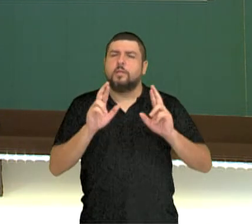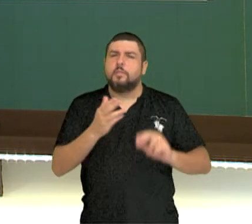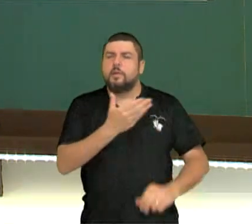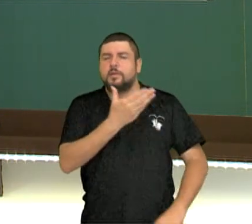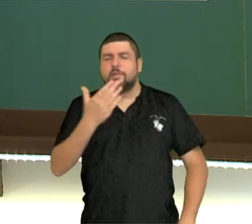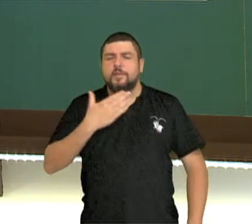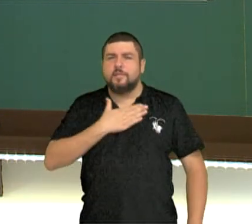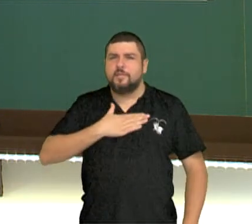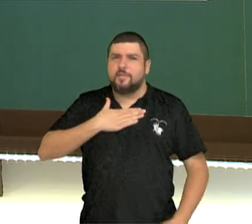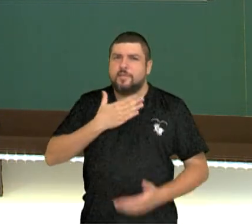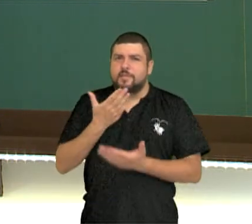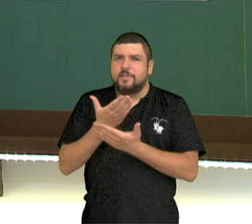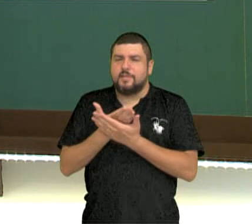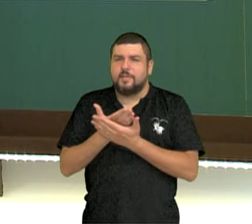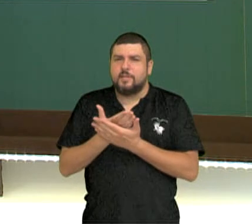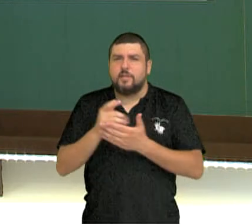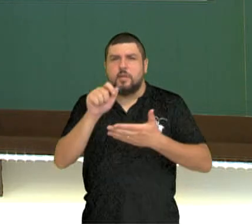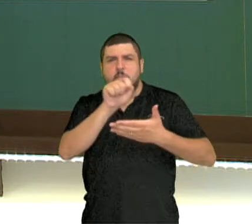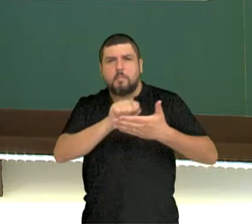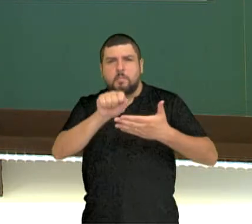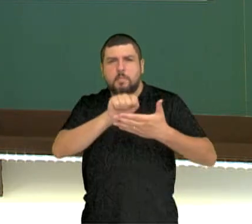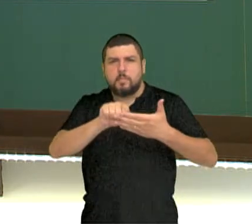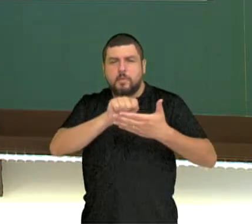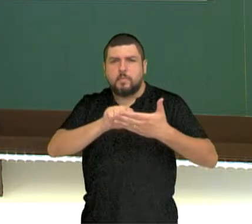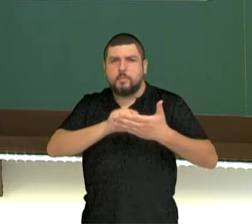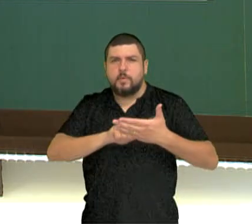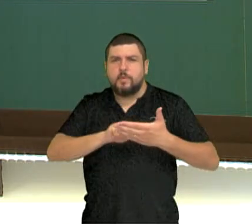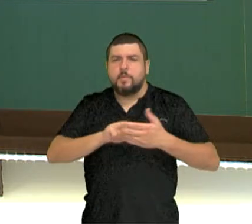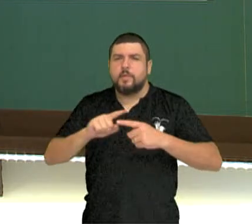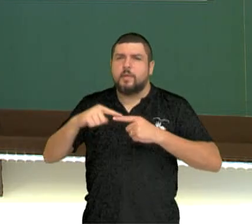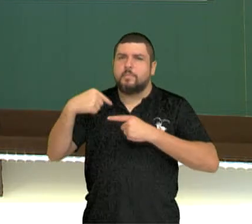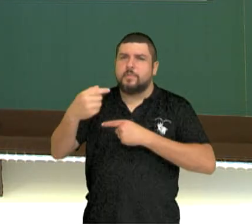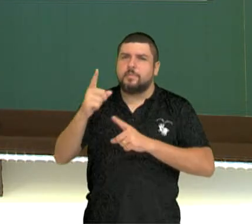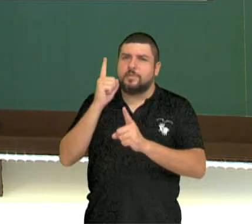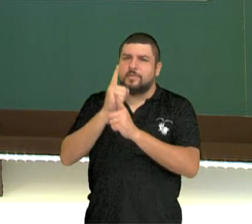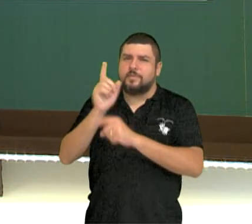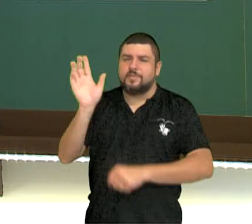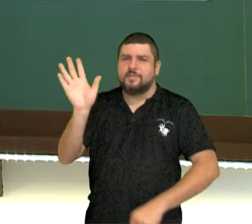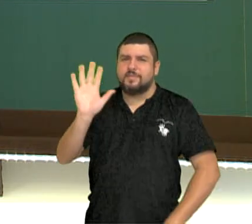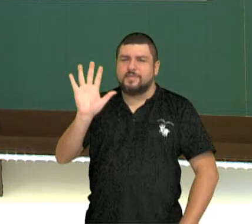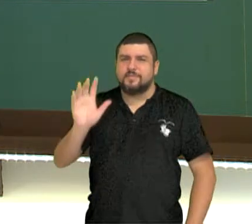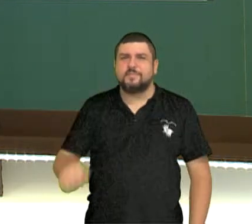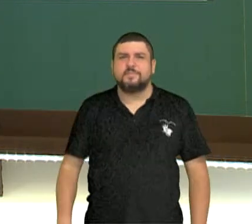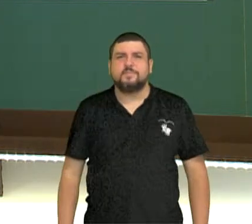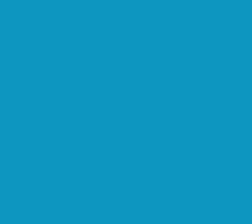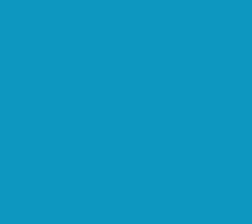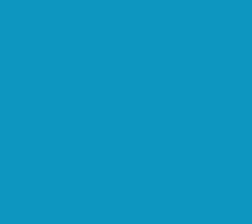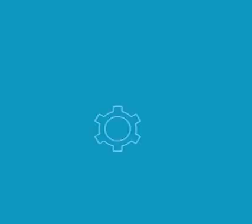gostado da aula, que você tenha feito várias anotações. Até o nosso próximo encontro. Tchau, tchau!